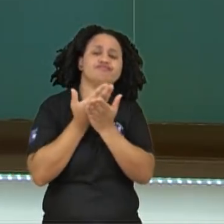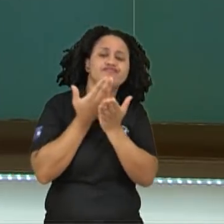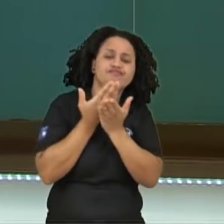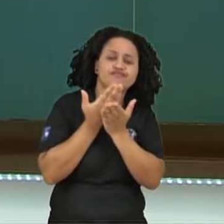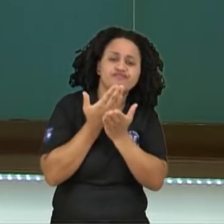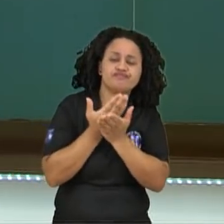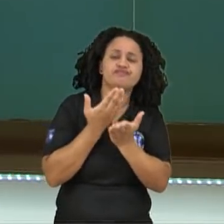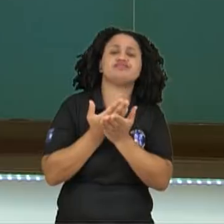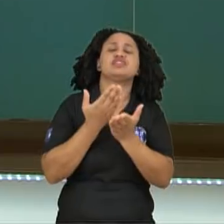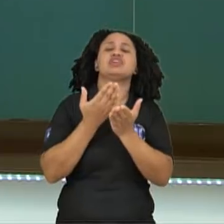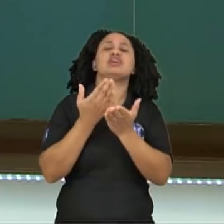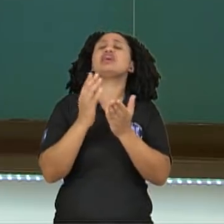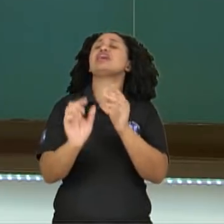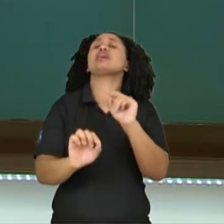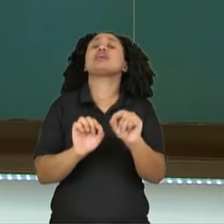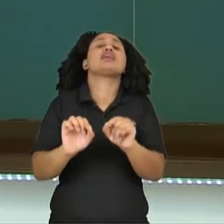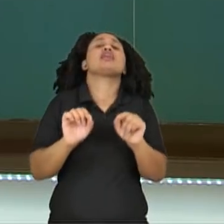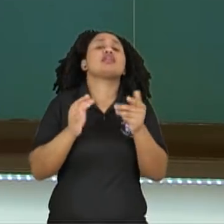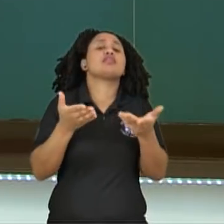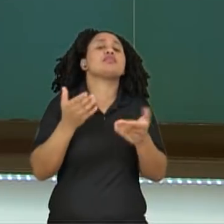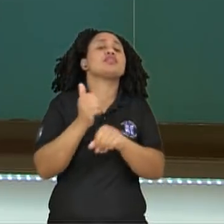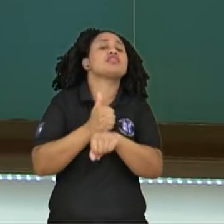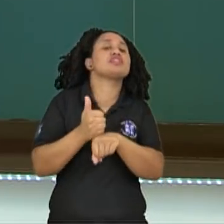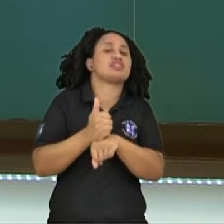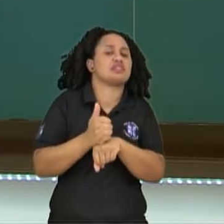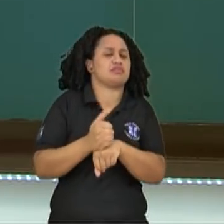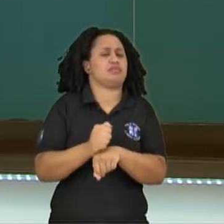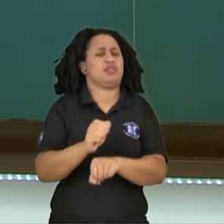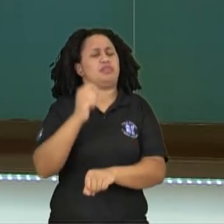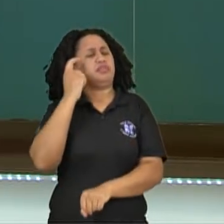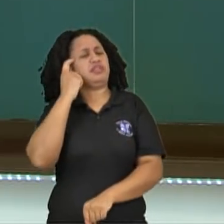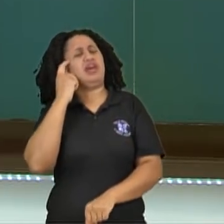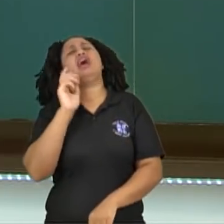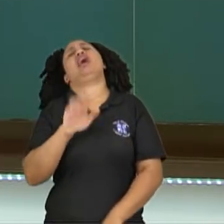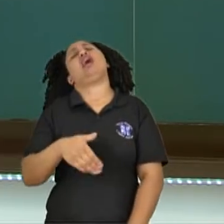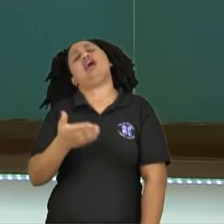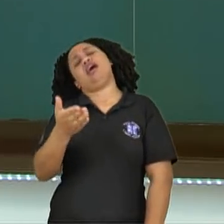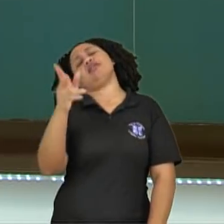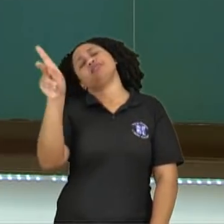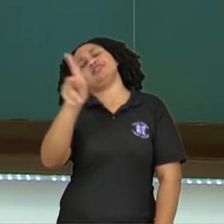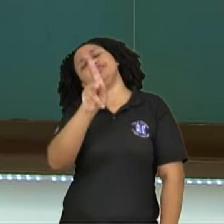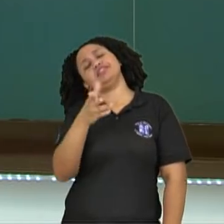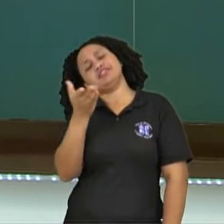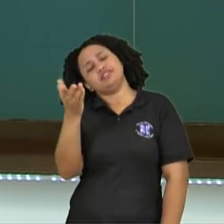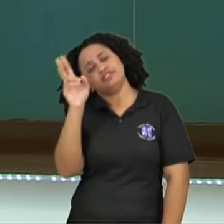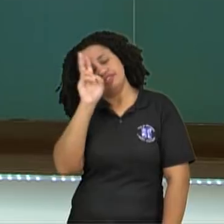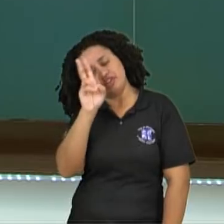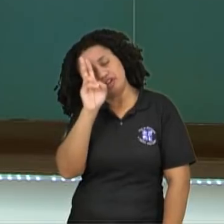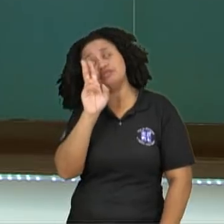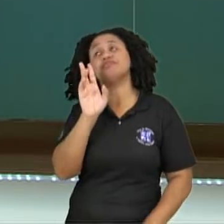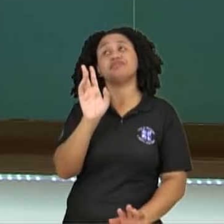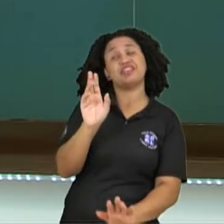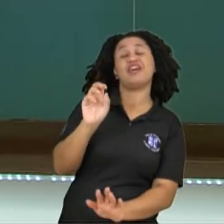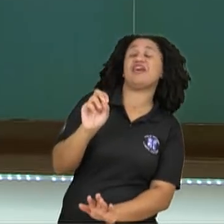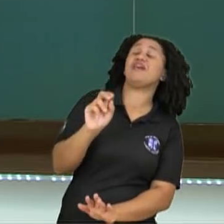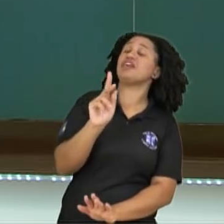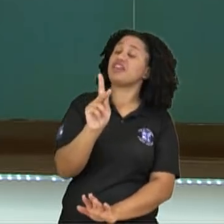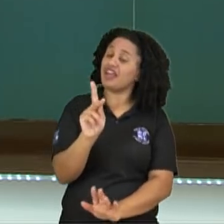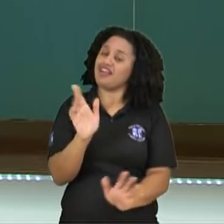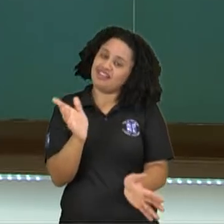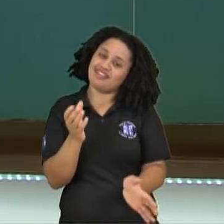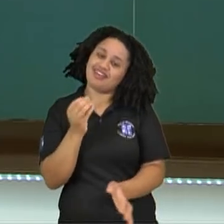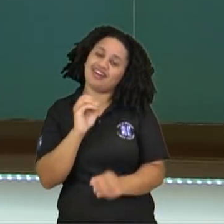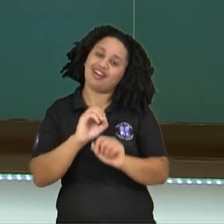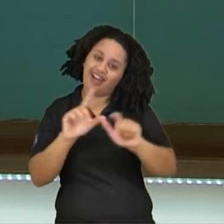mesmo? Quem são esses profissionais? Vocês podem estar pensando assim, é o professor de história. Tudo bem, essa é a parte